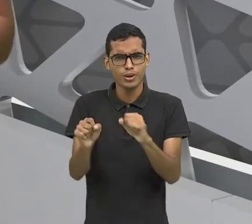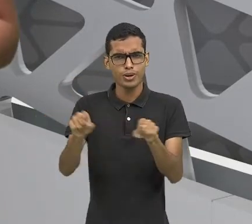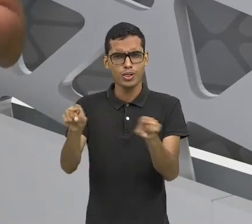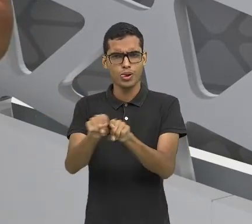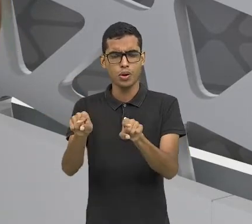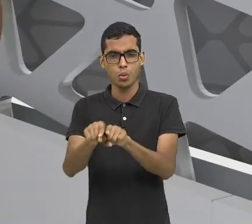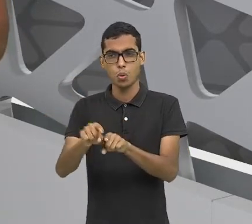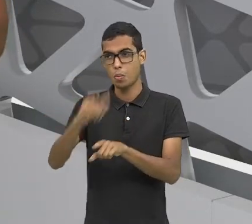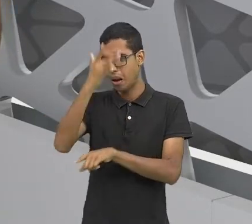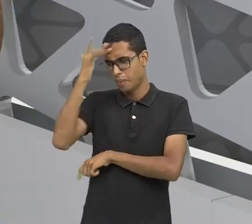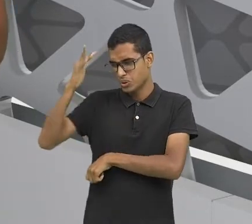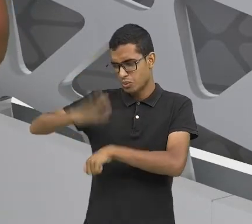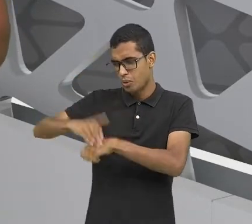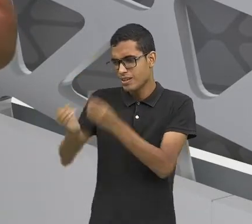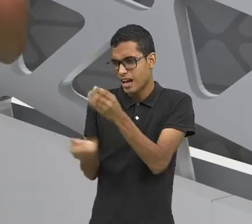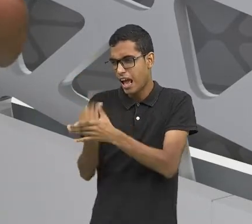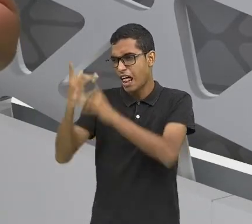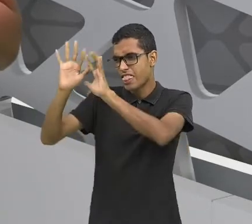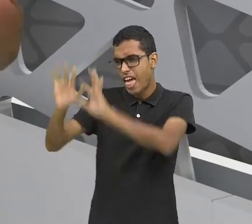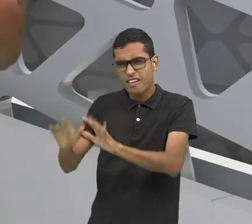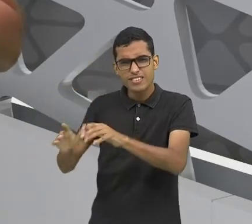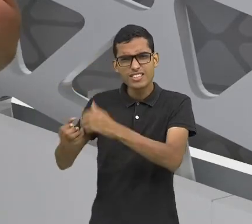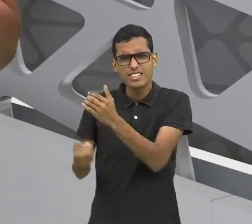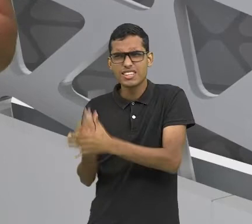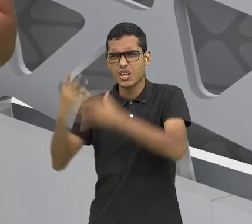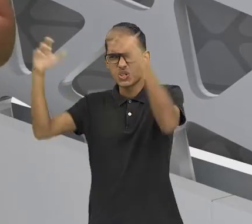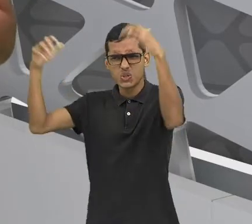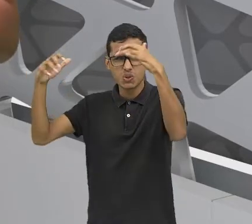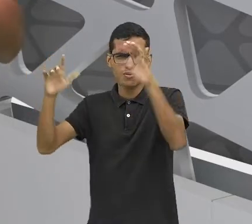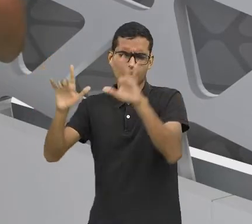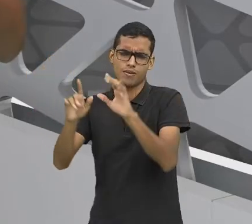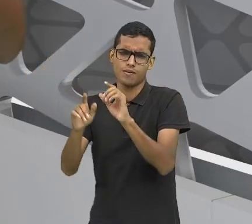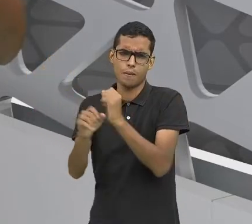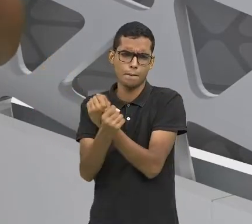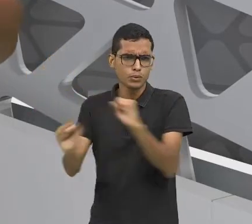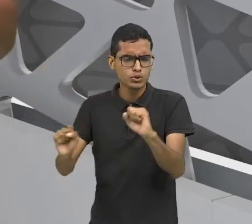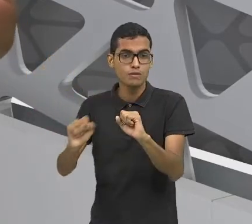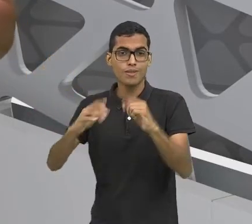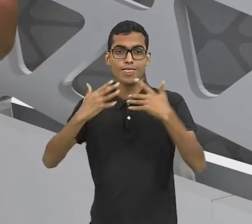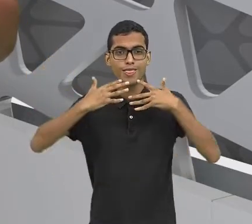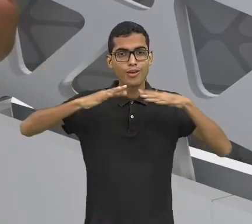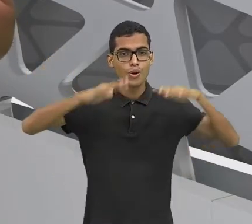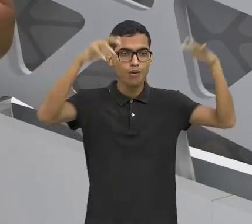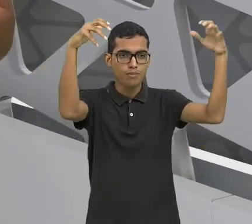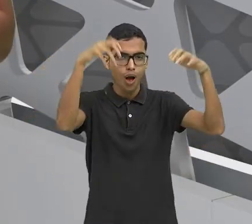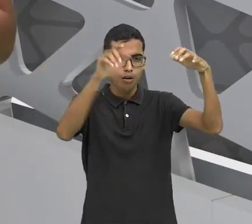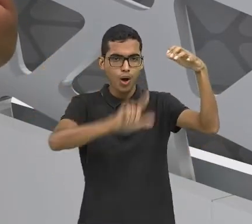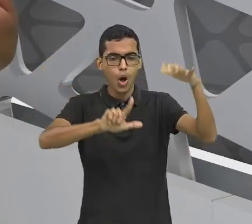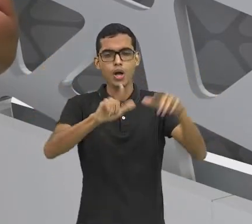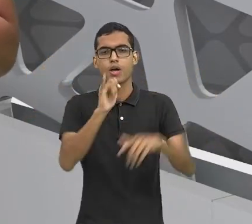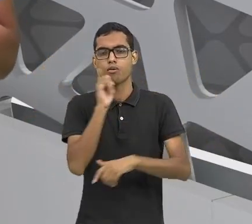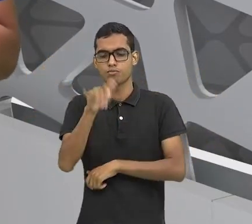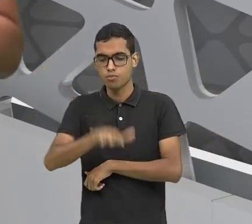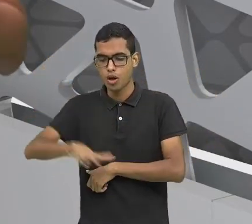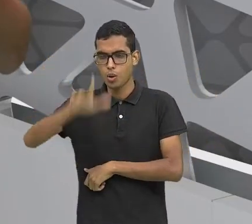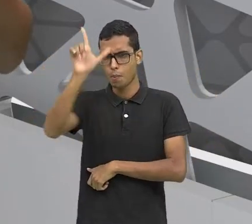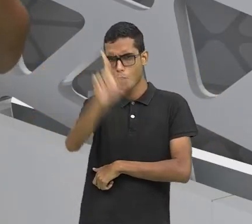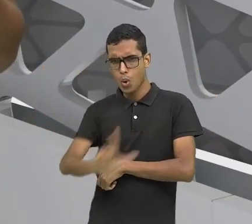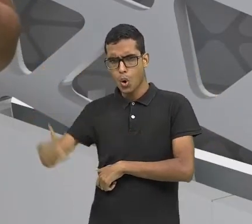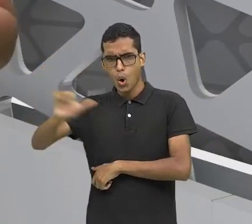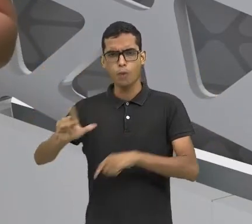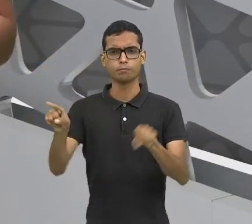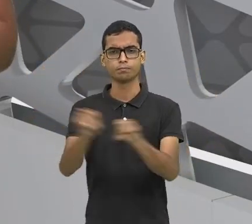possível porque isso são ações da natureza, certo? De forma literal. Se a gente for pensar no campo literário,